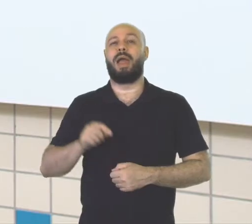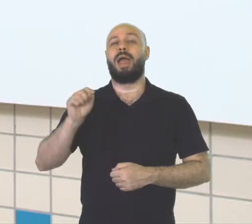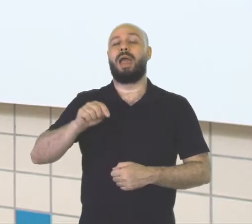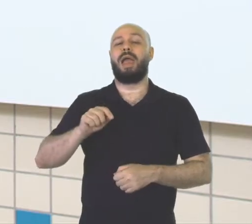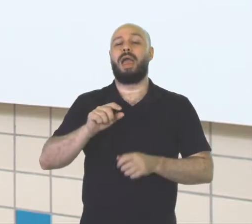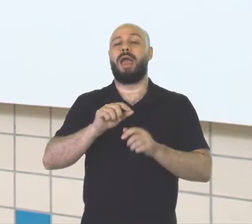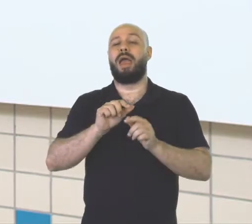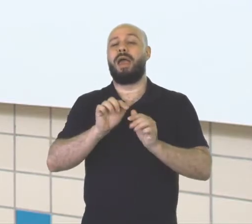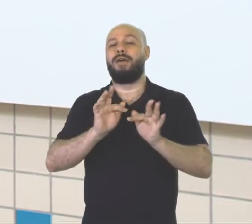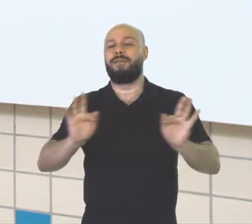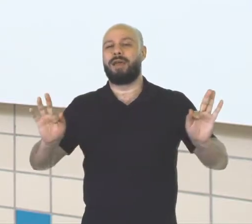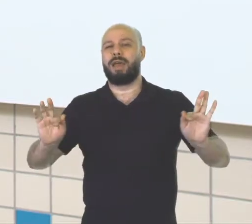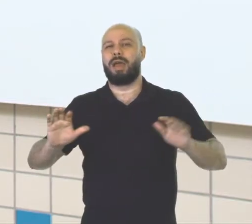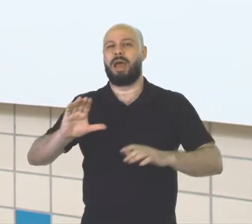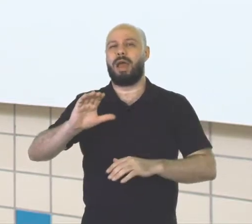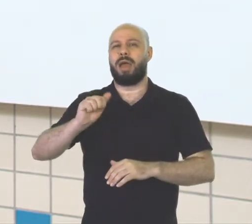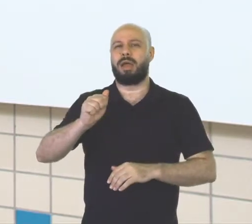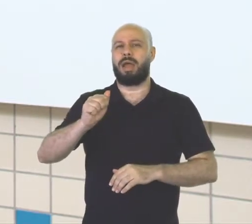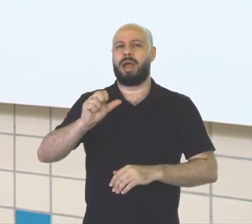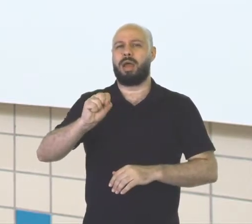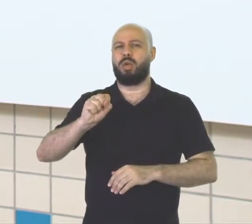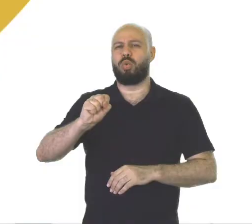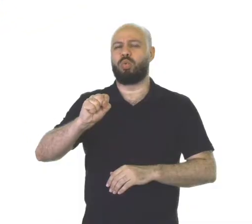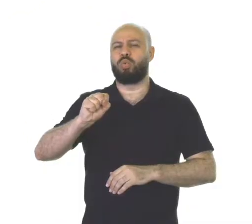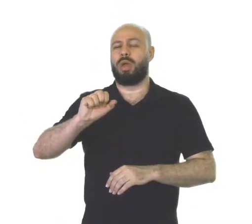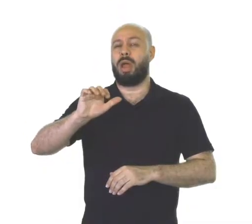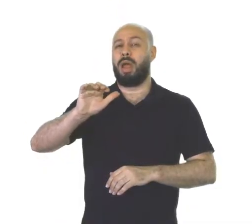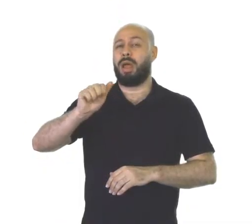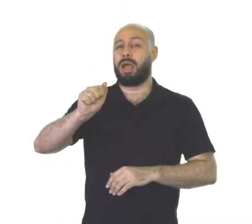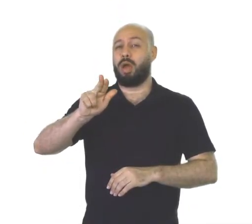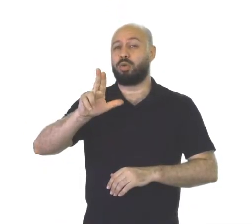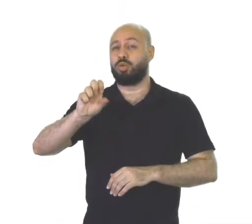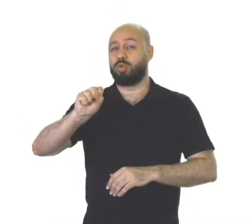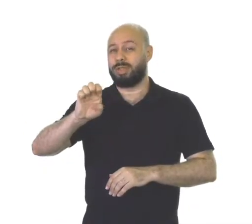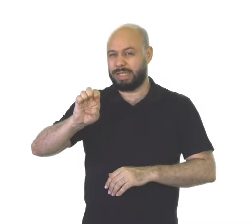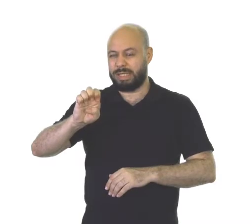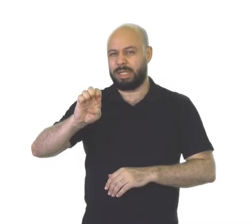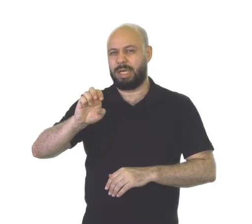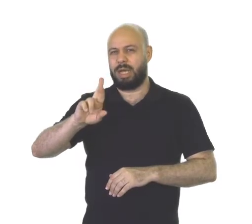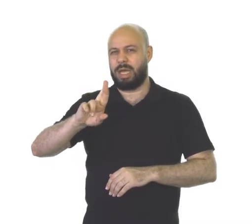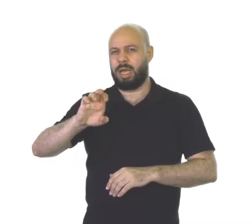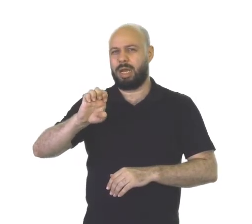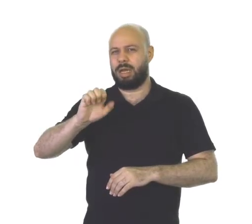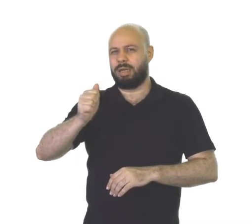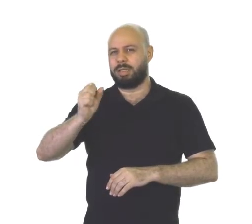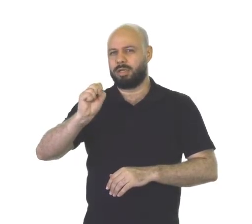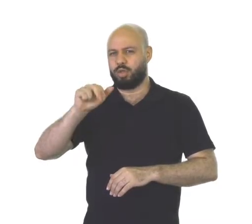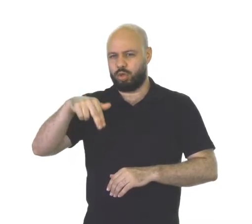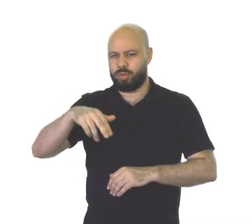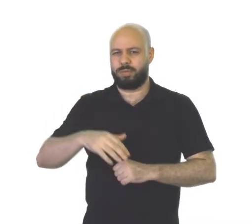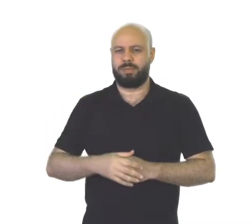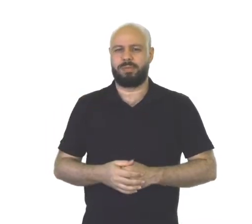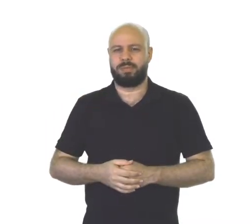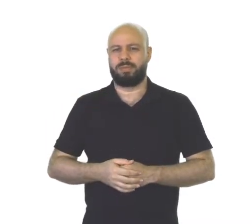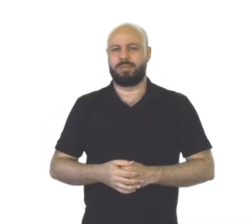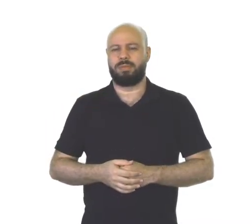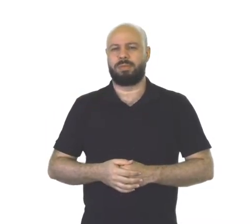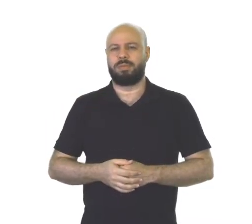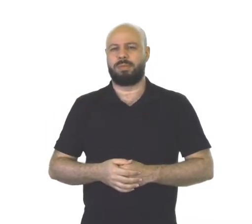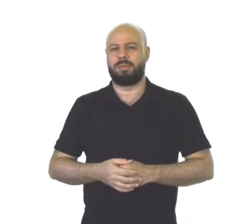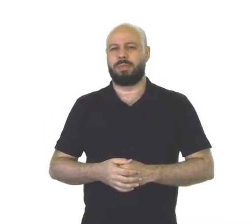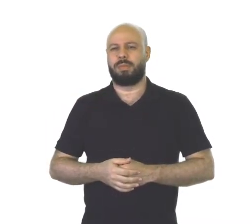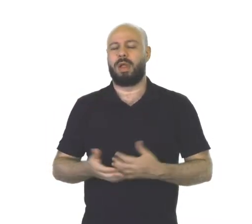expressa uma causa, uma razão, certo? Vamos continuar, então, observando o nosso slide. Agora, nós